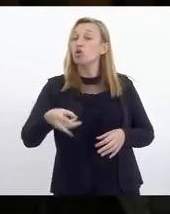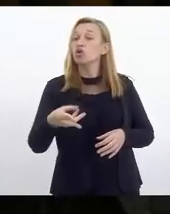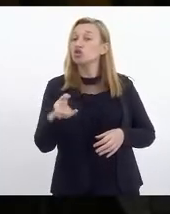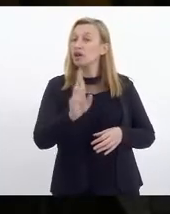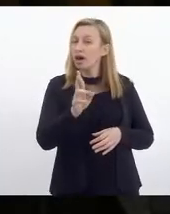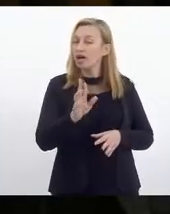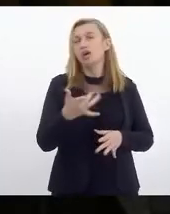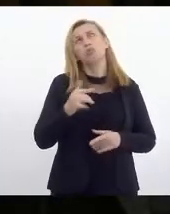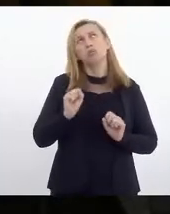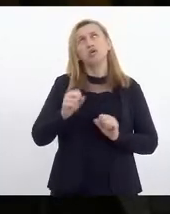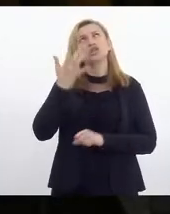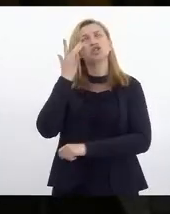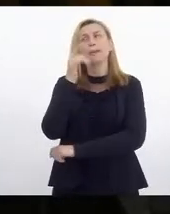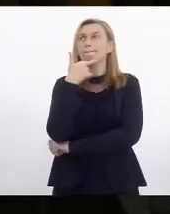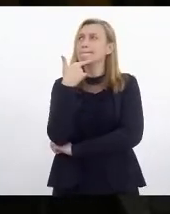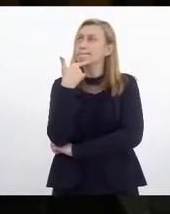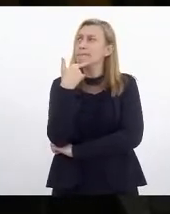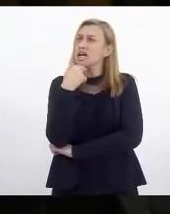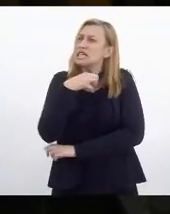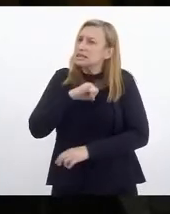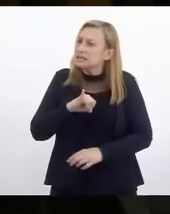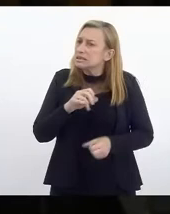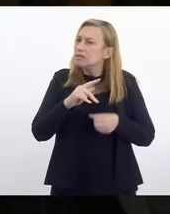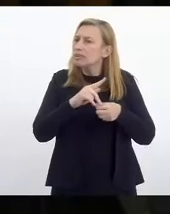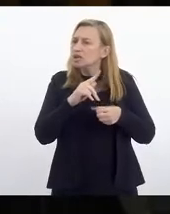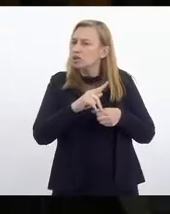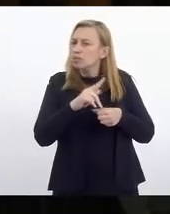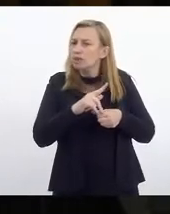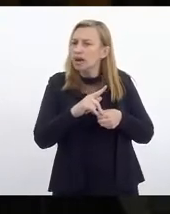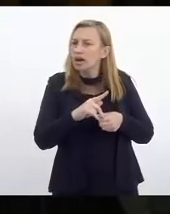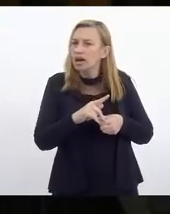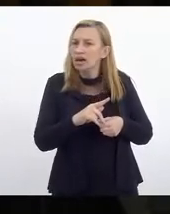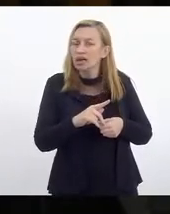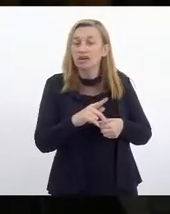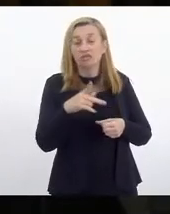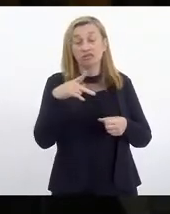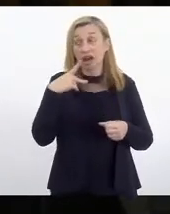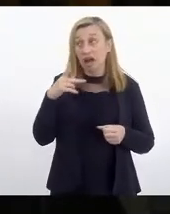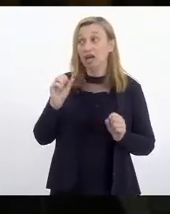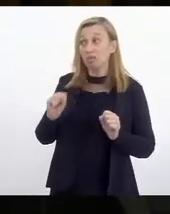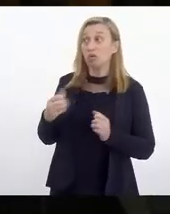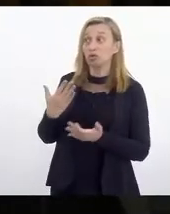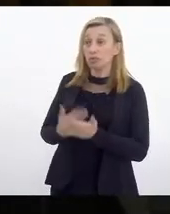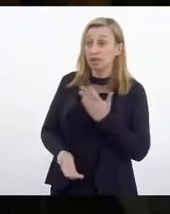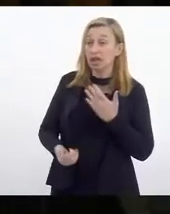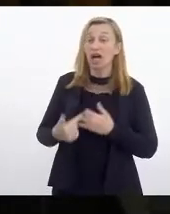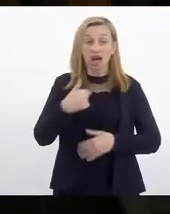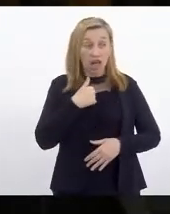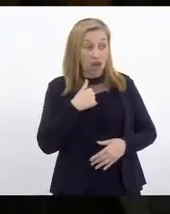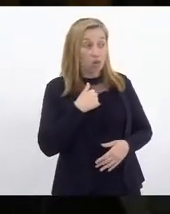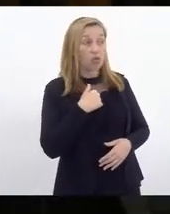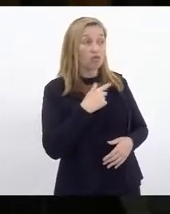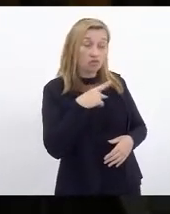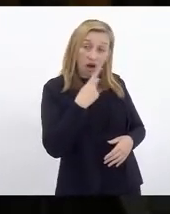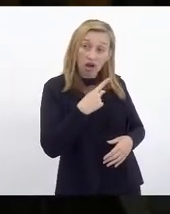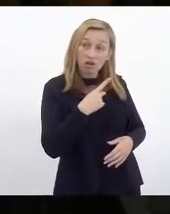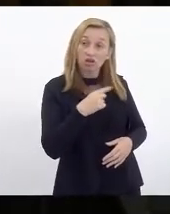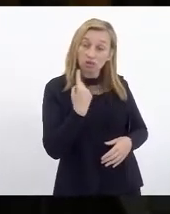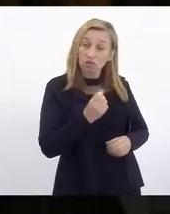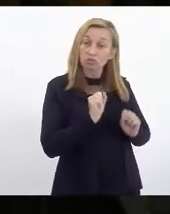até achar, se a Petrobras admite que pode perder, eu admito que nós podemos